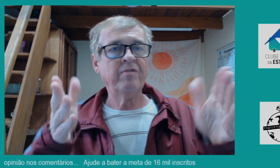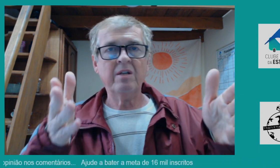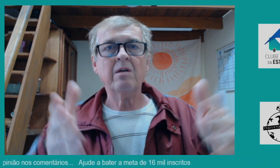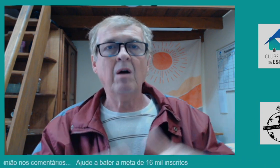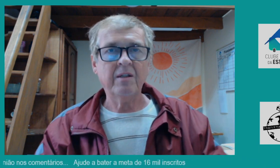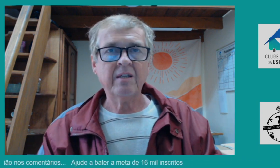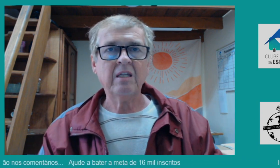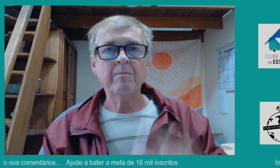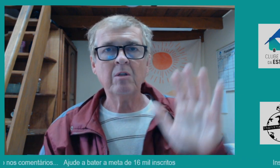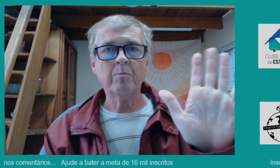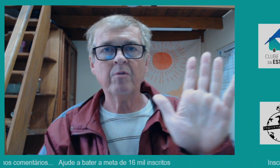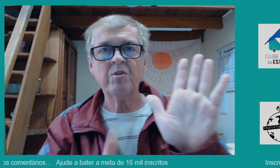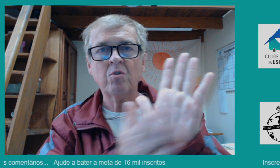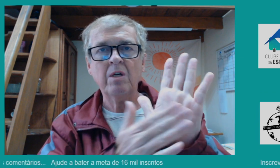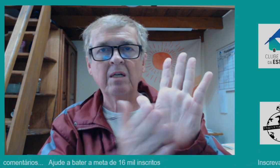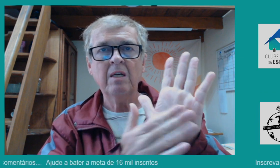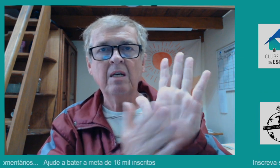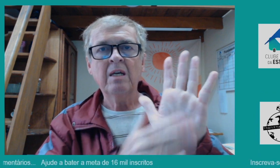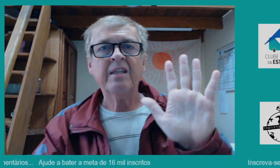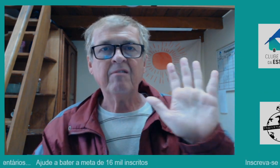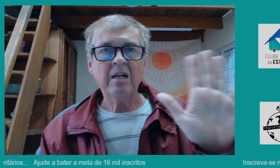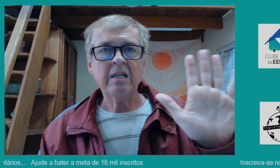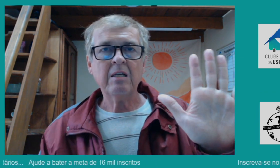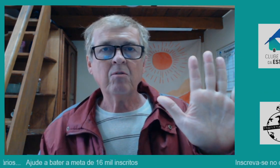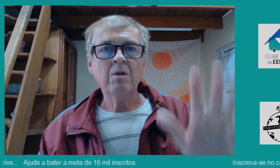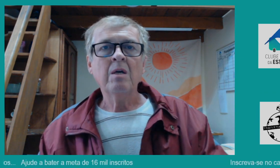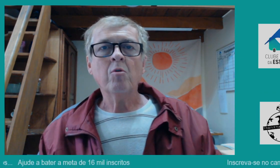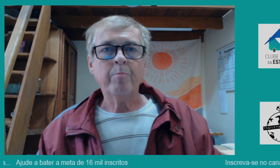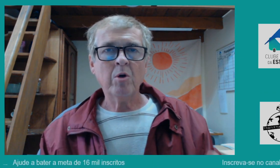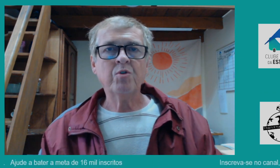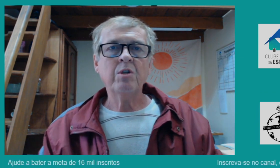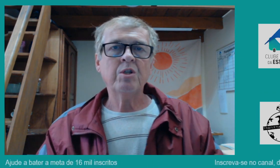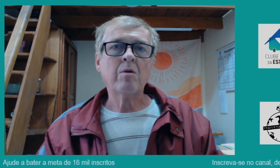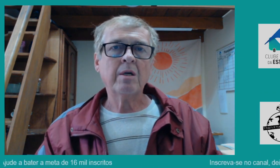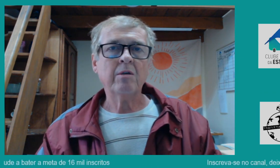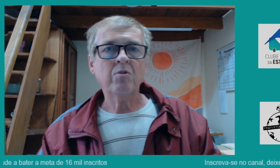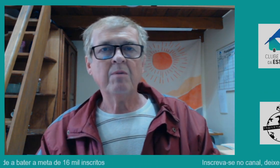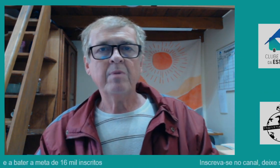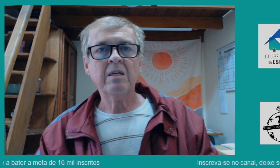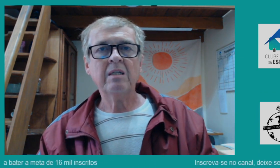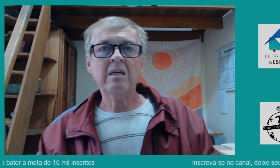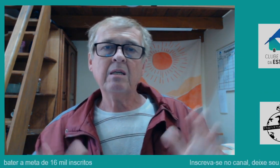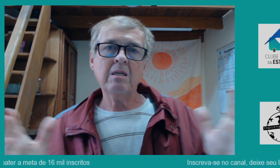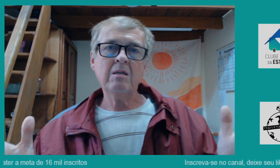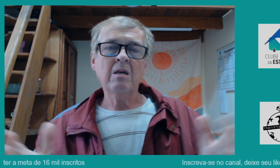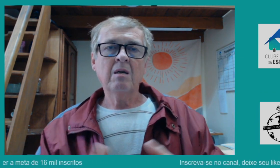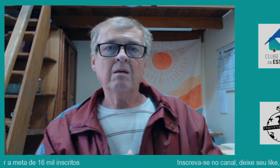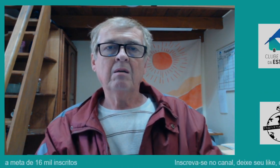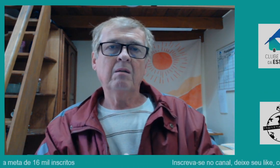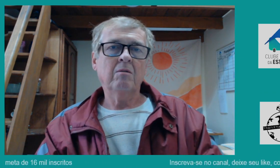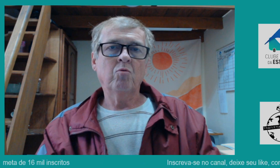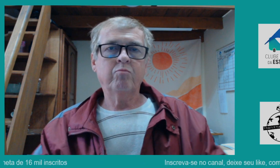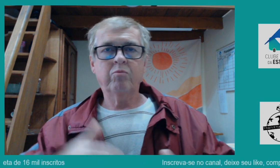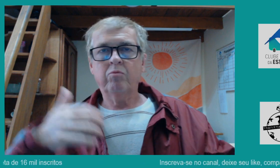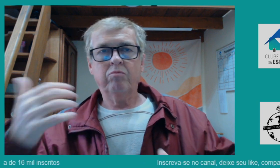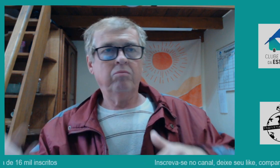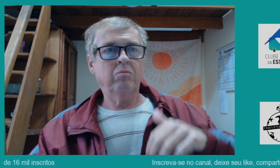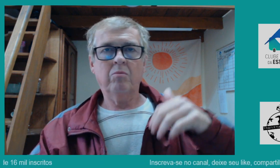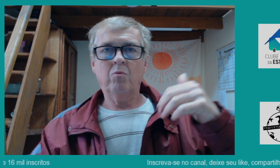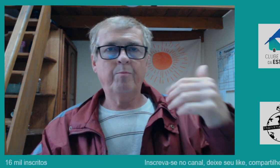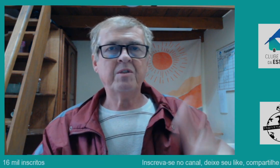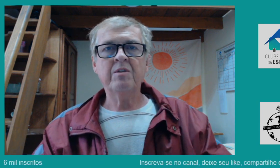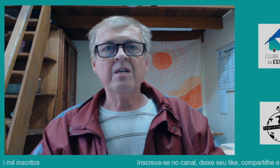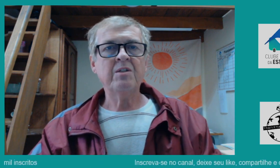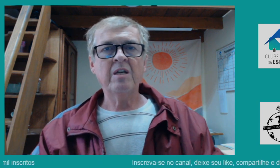qualquer dúvida ele fala olha aqui é medido provisório a valendo eu posso dirigir com a categoria B até que a